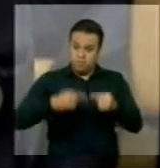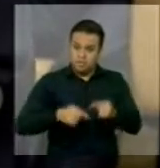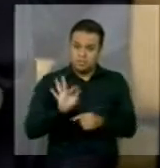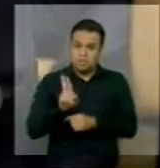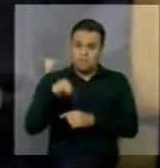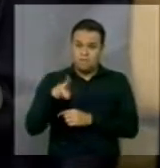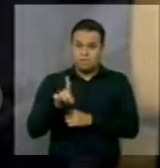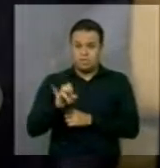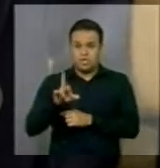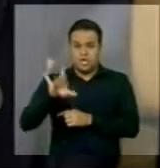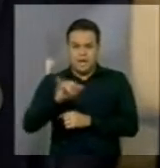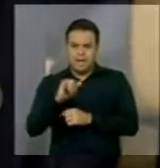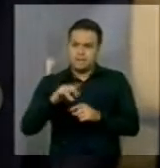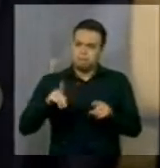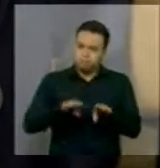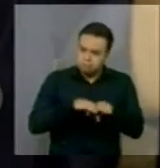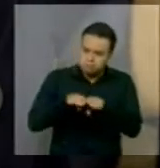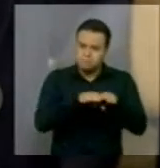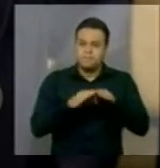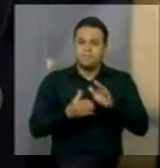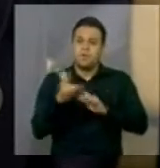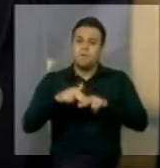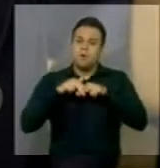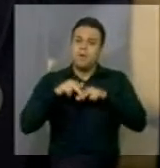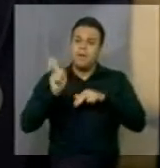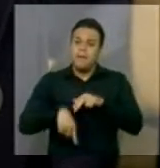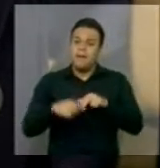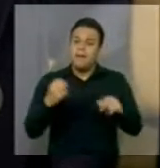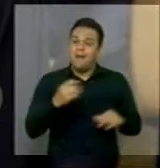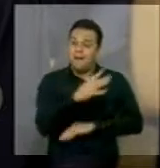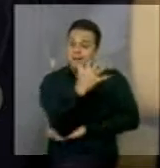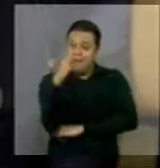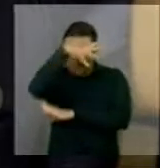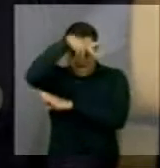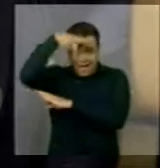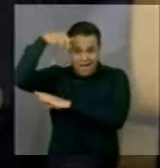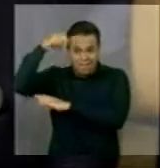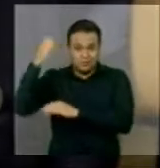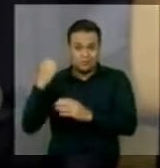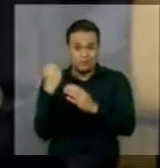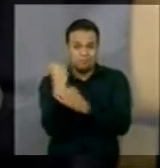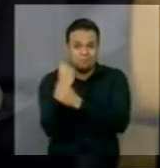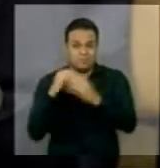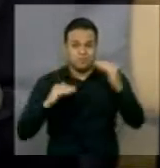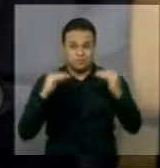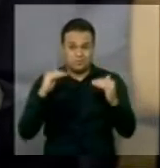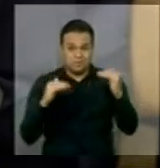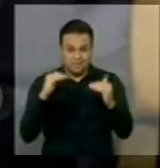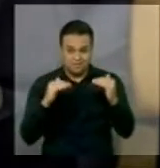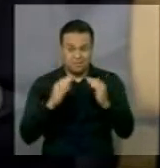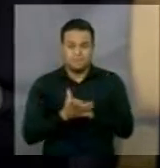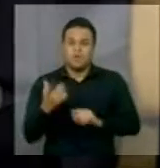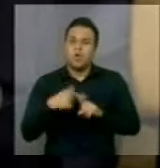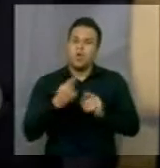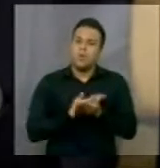fundiária oriunda do Plano Amazônia Sustentável. Esse plano foi todo construído e partiu de